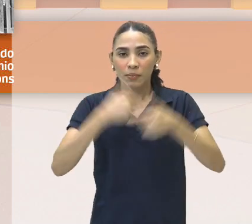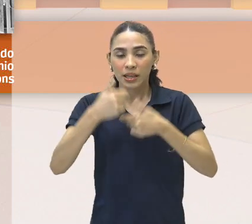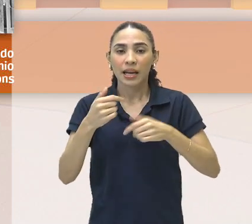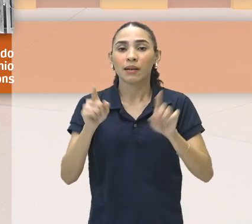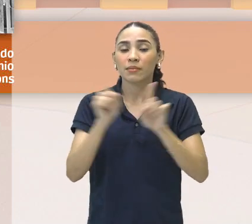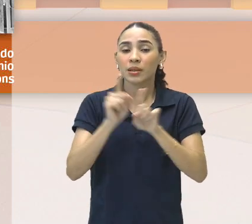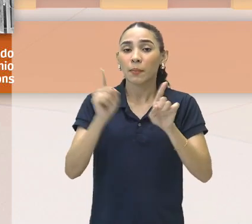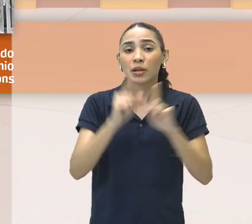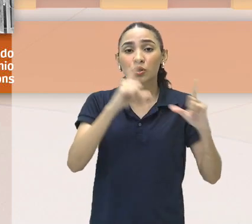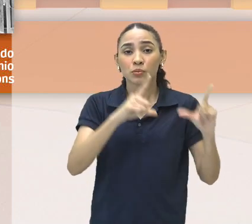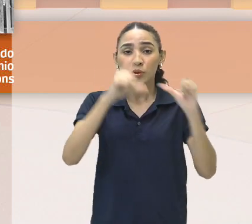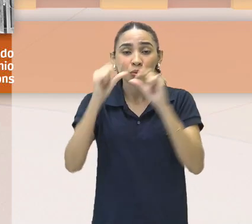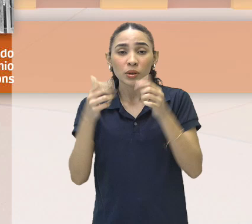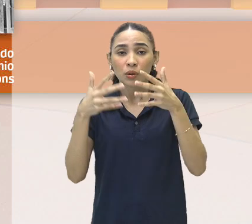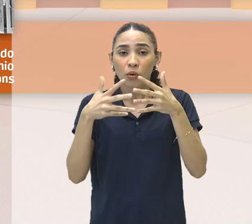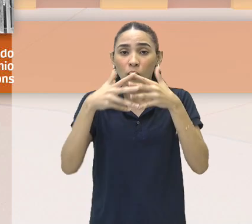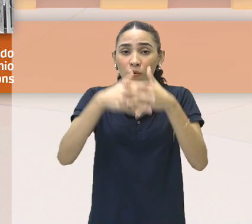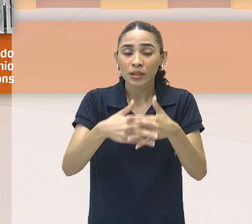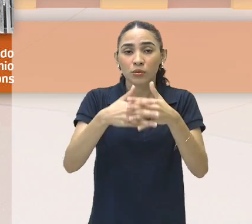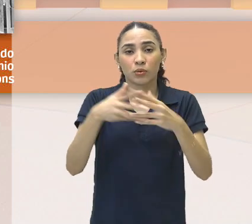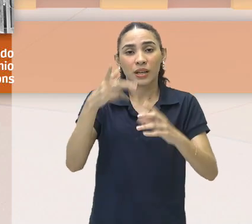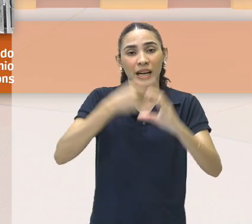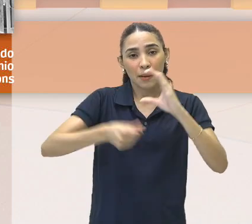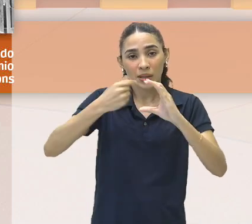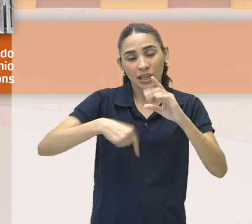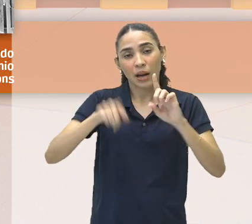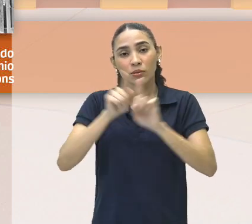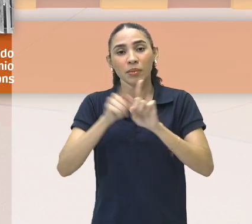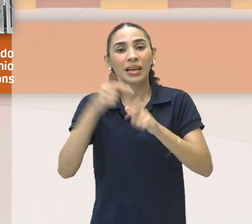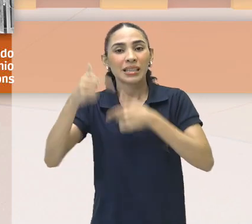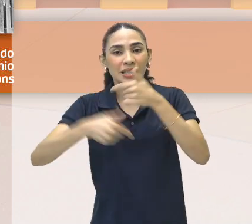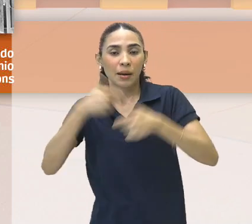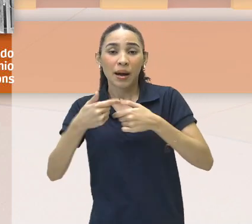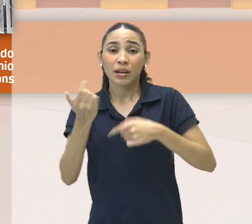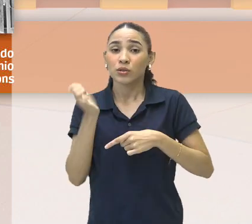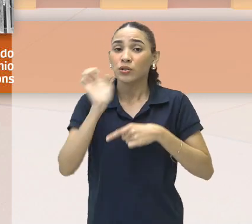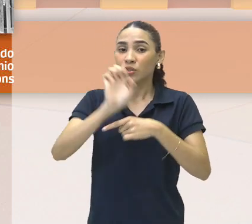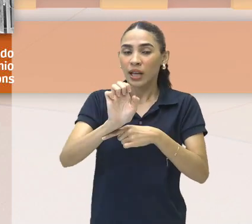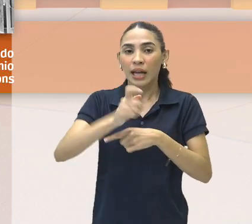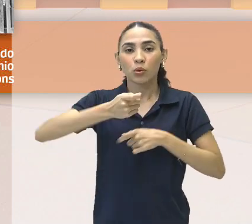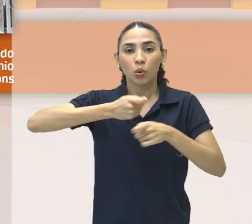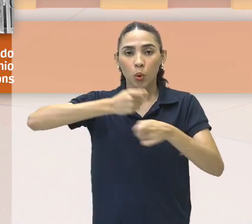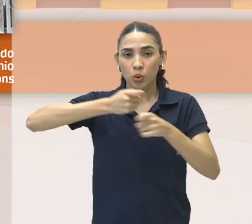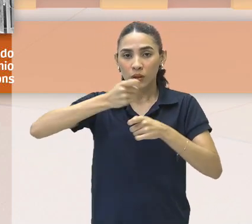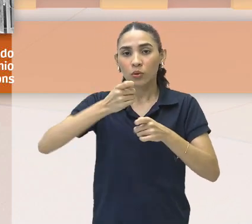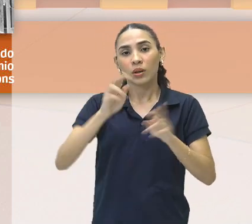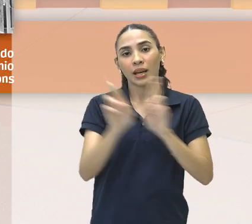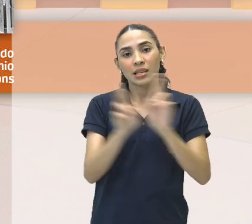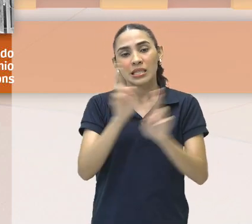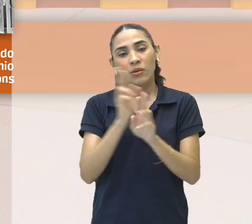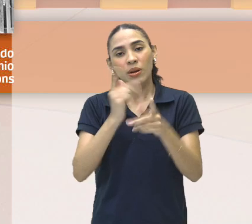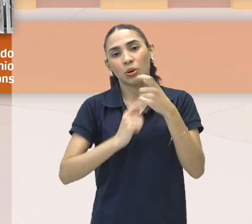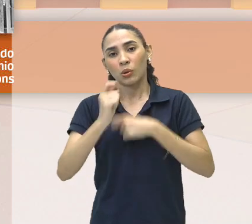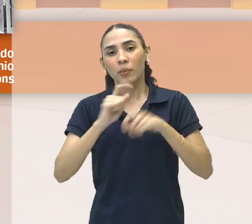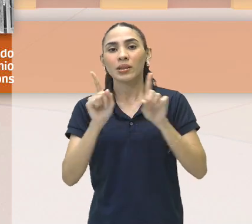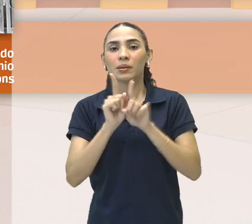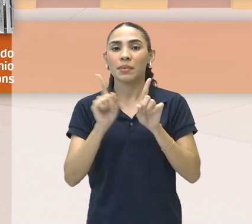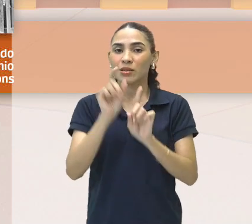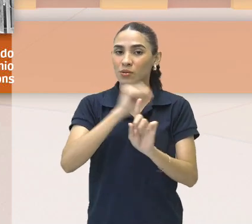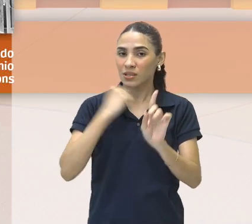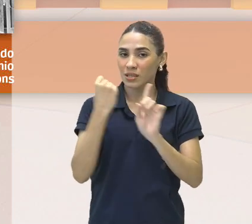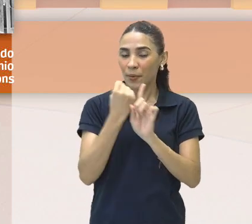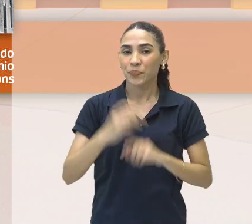entre capital e trabalho e integrar o Estado como regulador das relações econômicas e sociais,